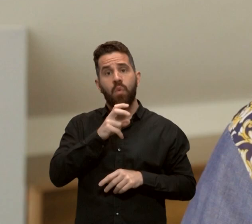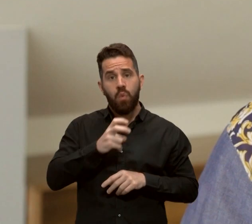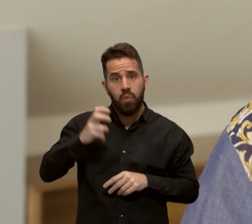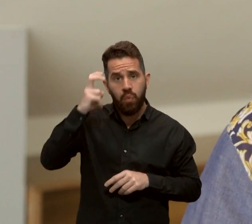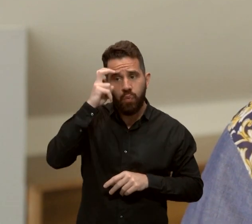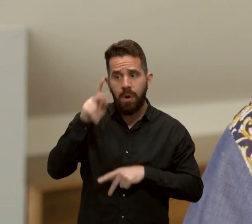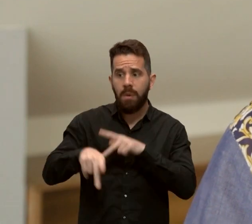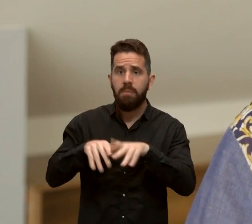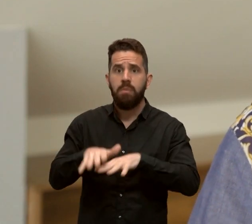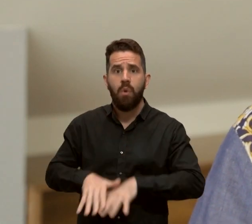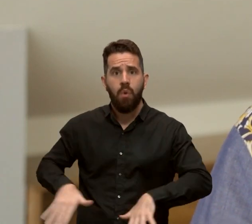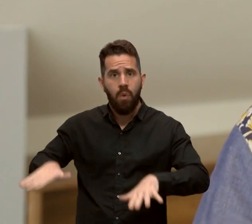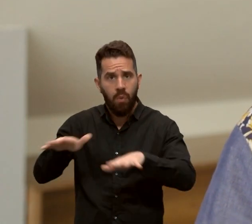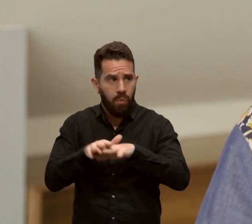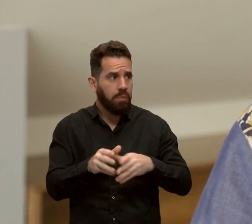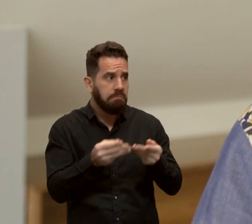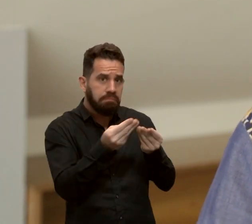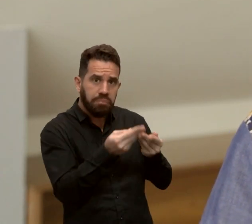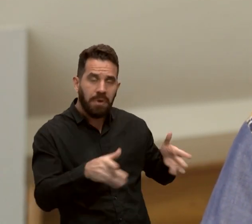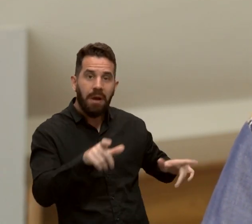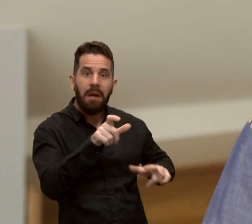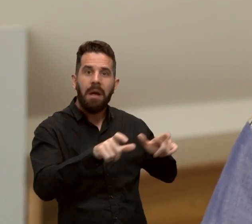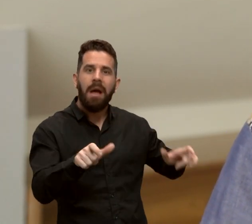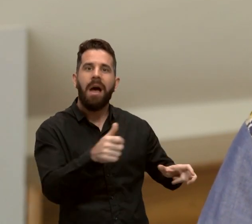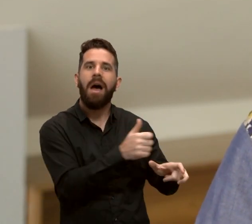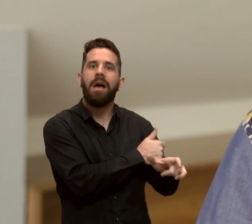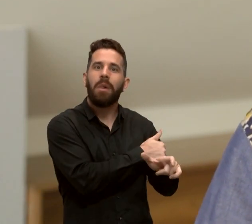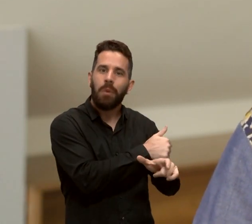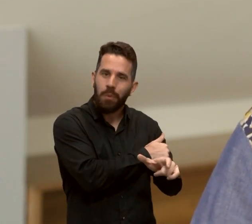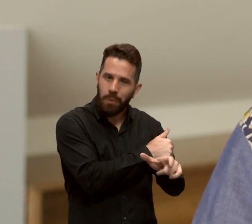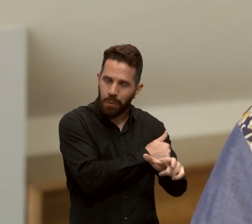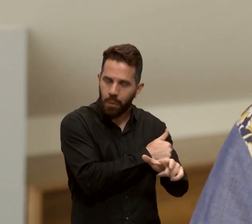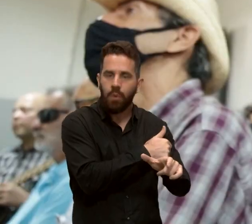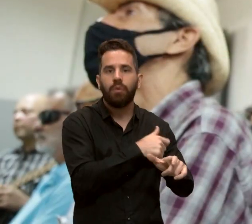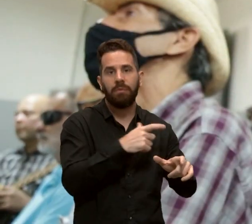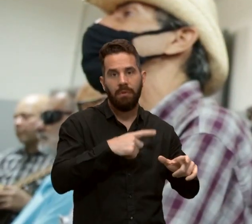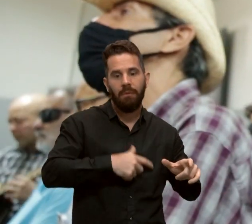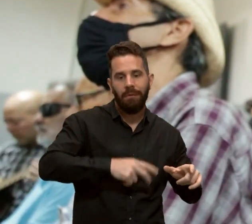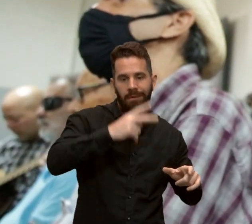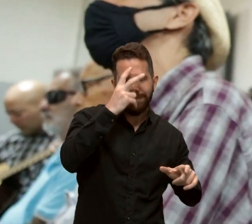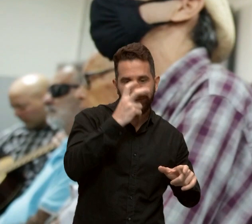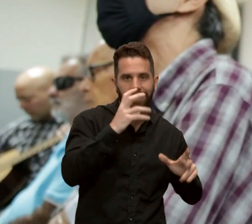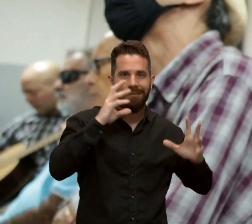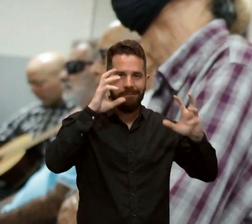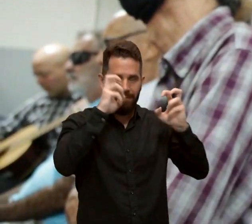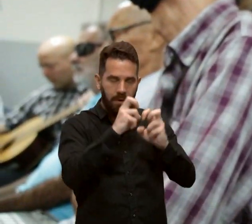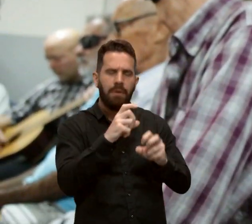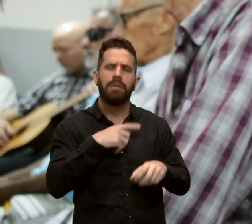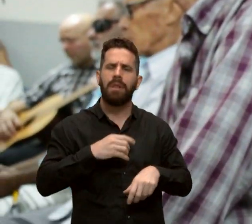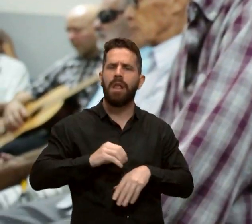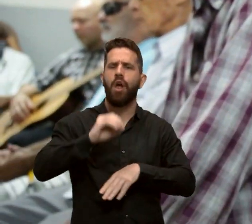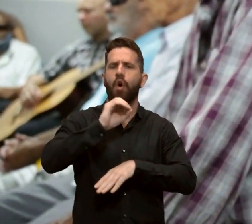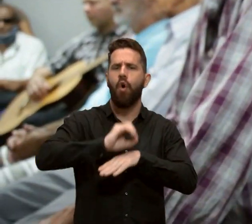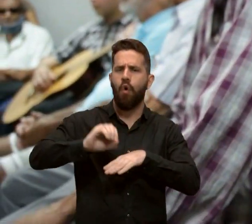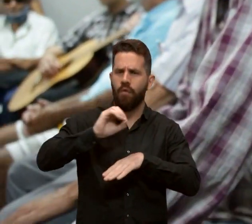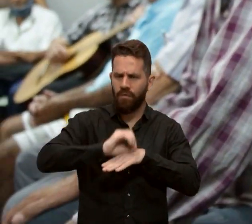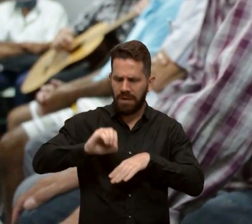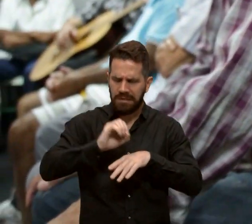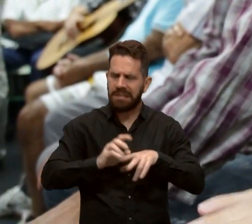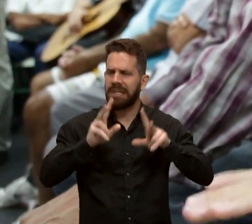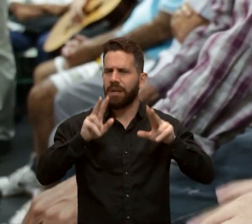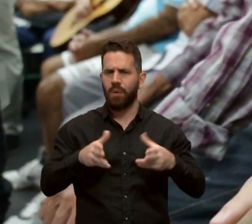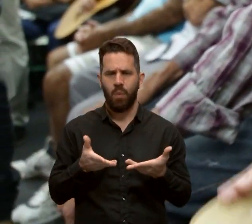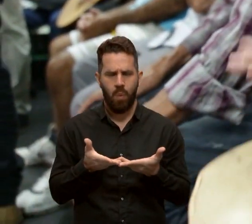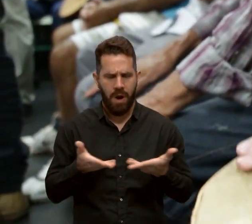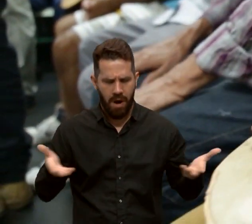nossos estudantes deficientes visuais, porque o projeto, além de contemplar oficinas igual está sendo realizada, né,